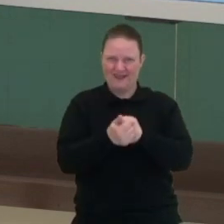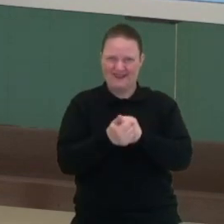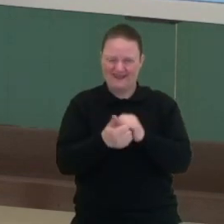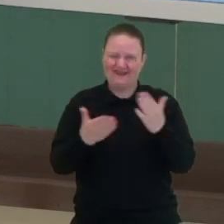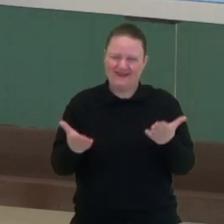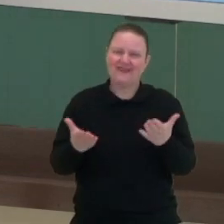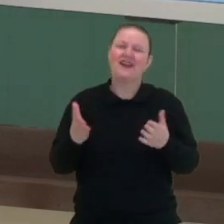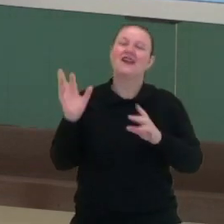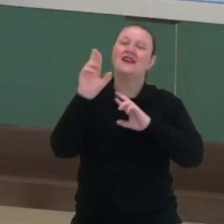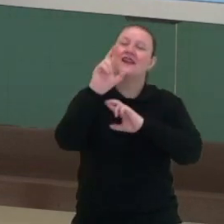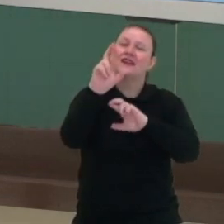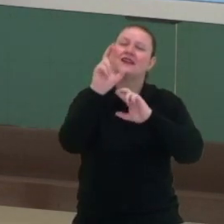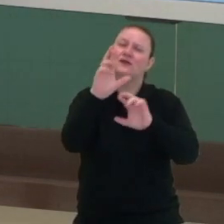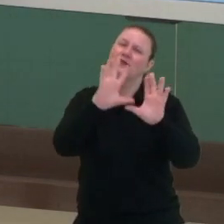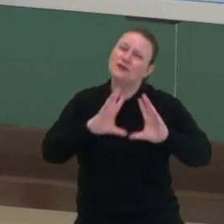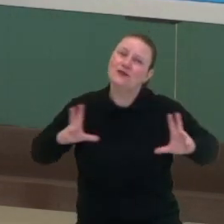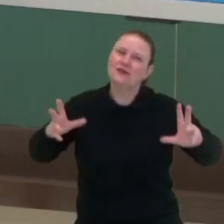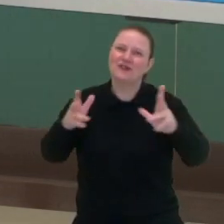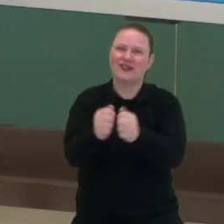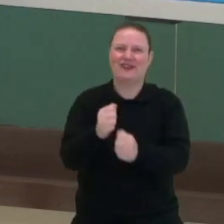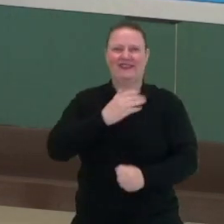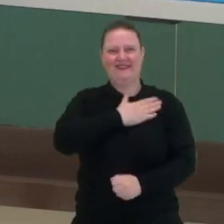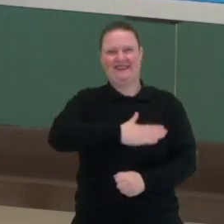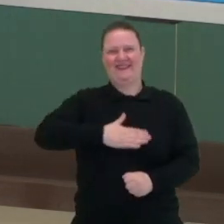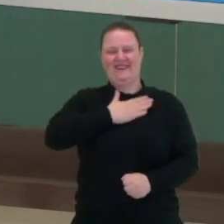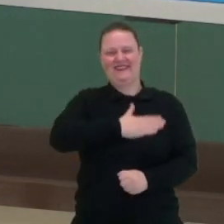vocês tenham gostado e até